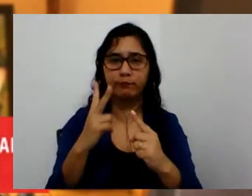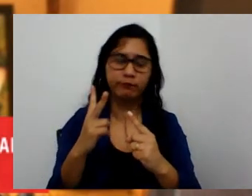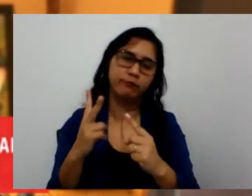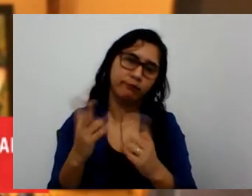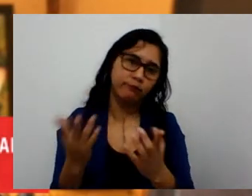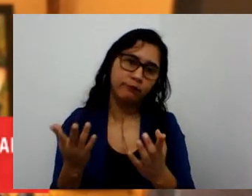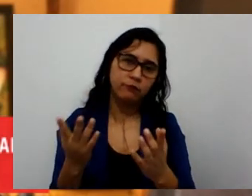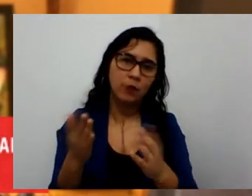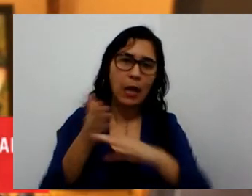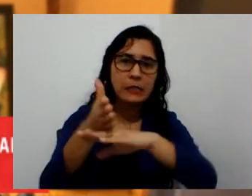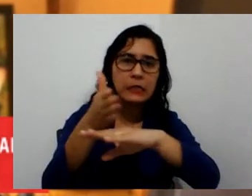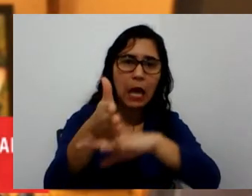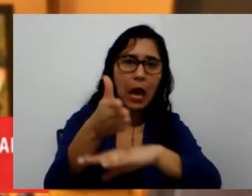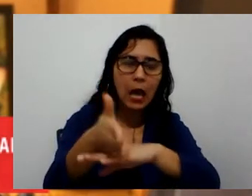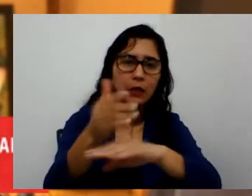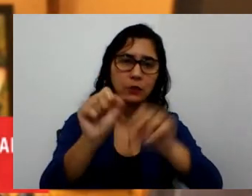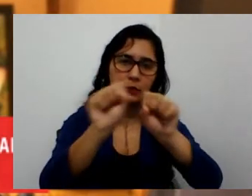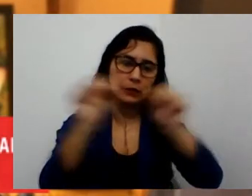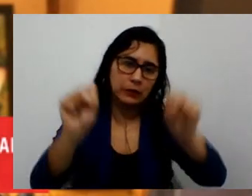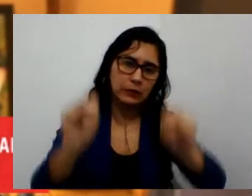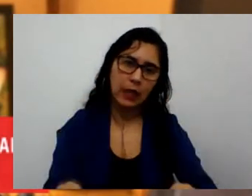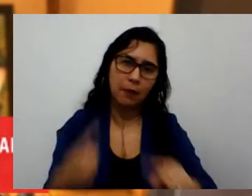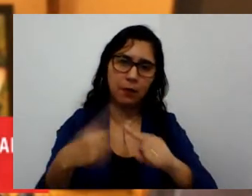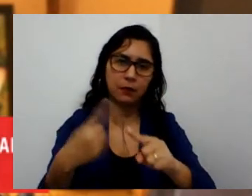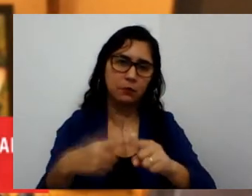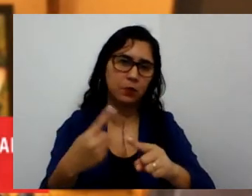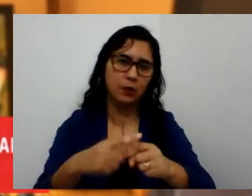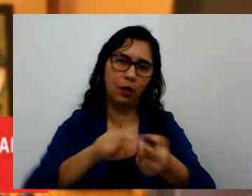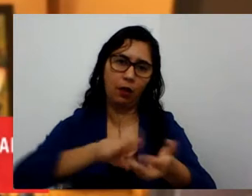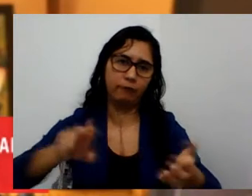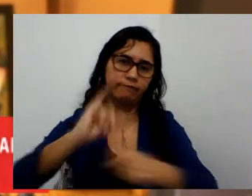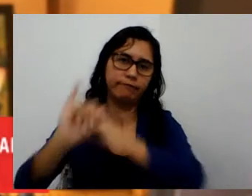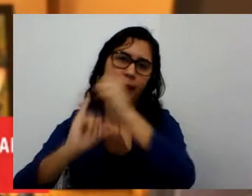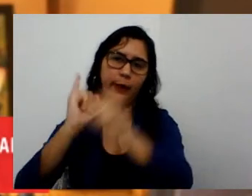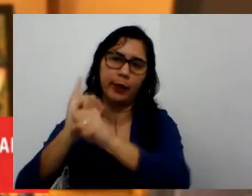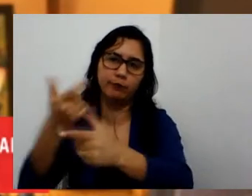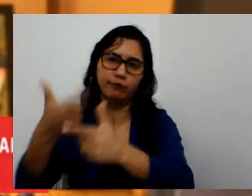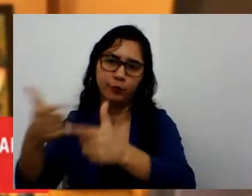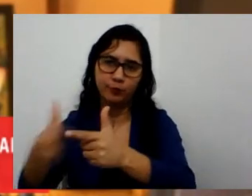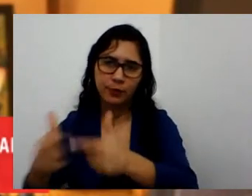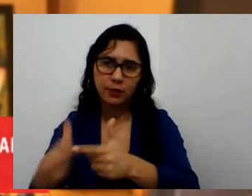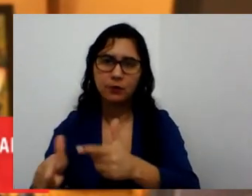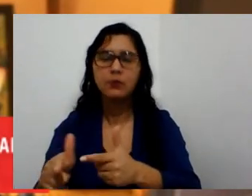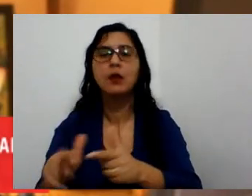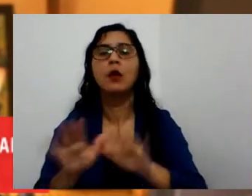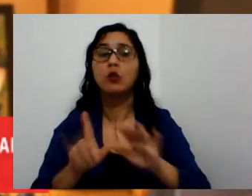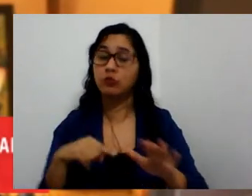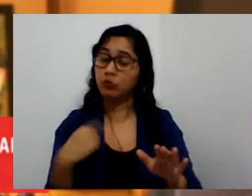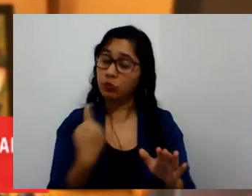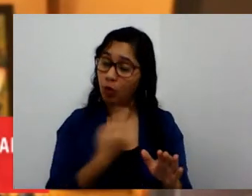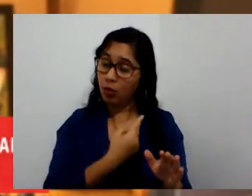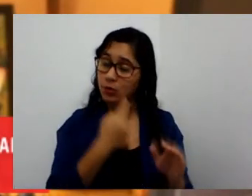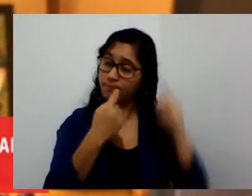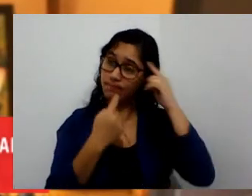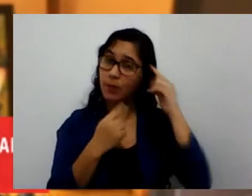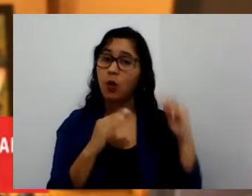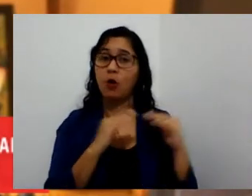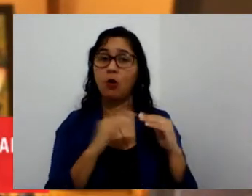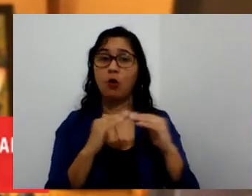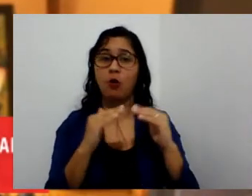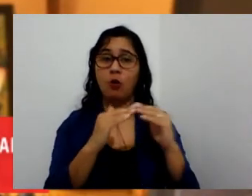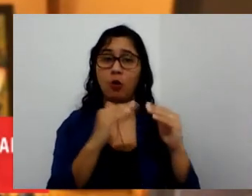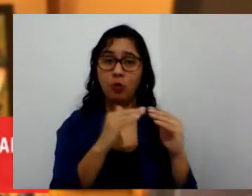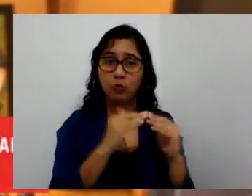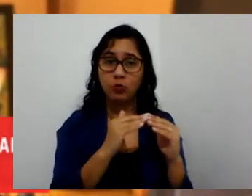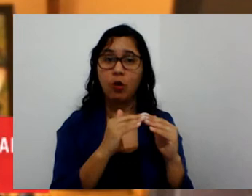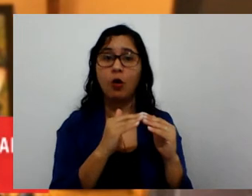no acesso ao sistema por contingências na internet, e nós concordamos em reunião entre a